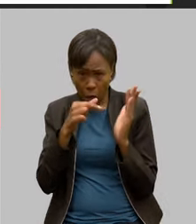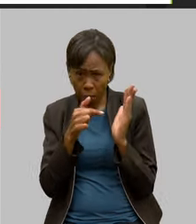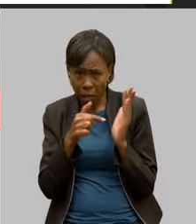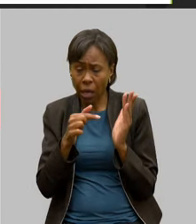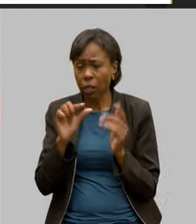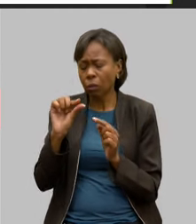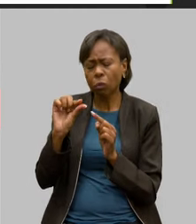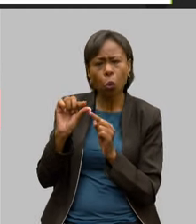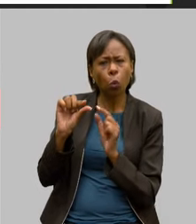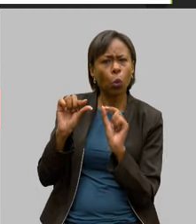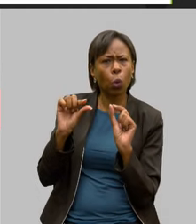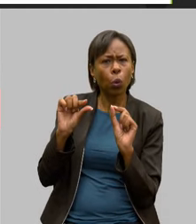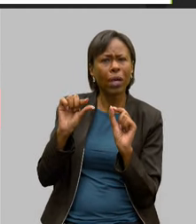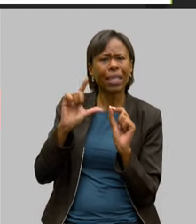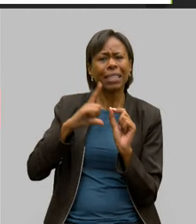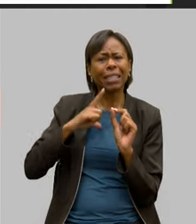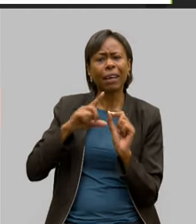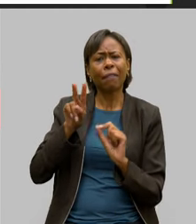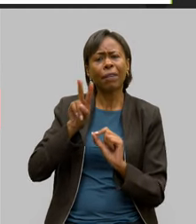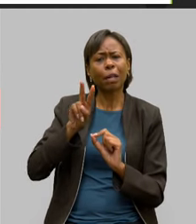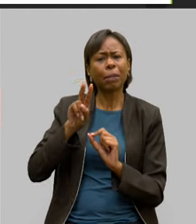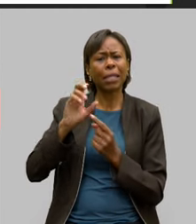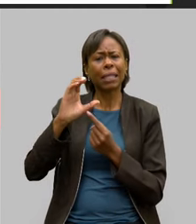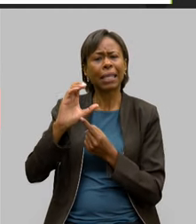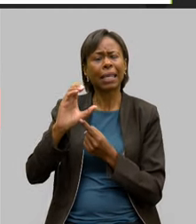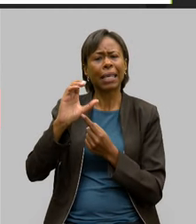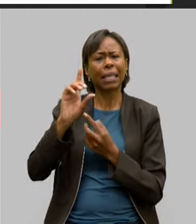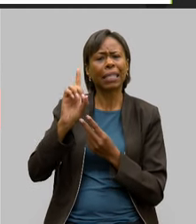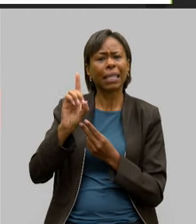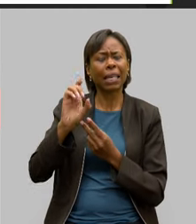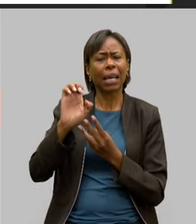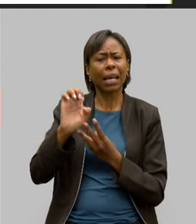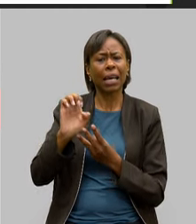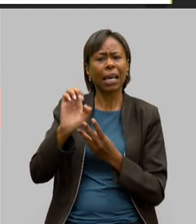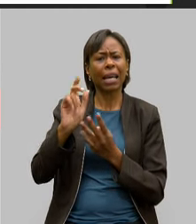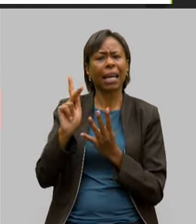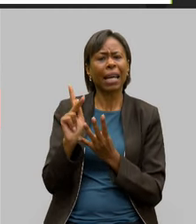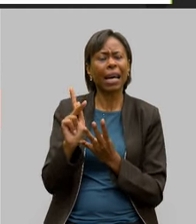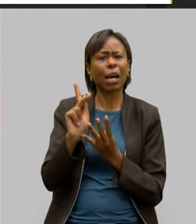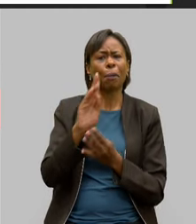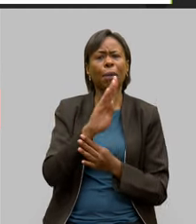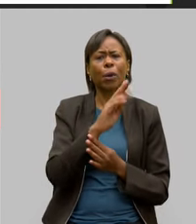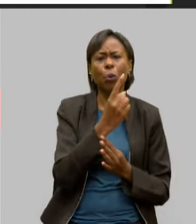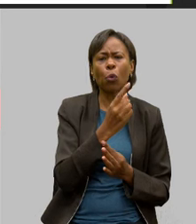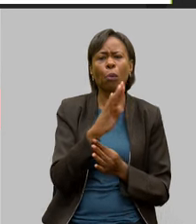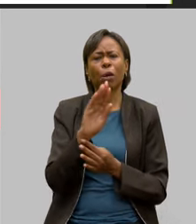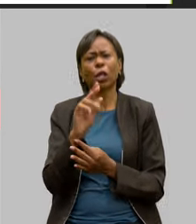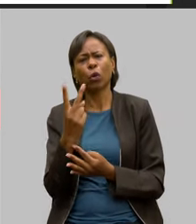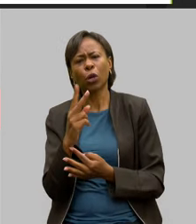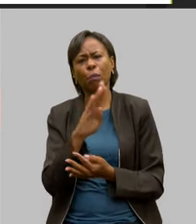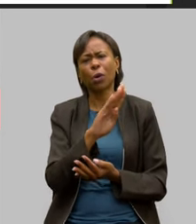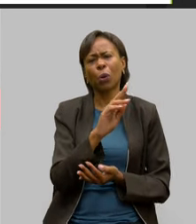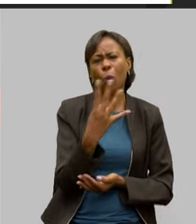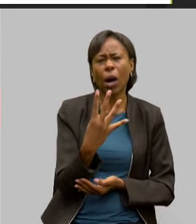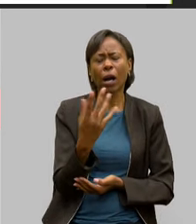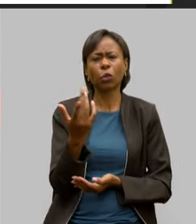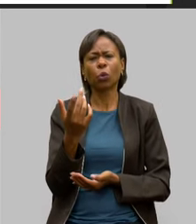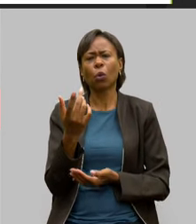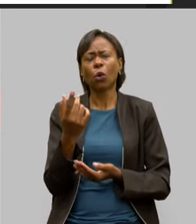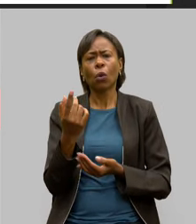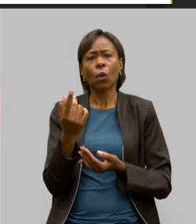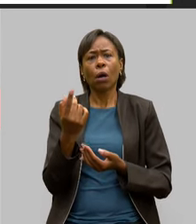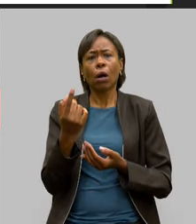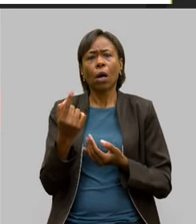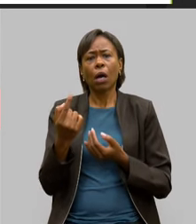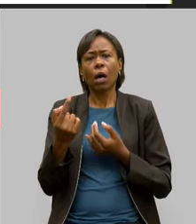semente vitamina C D e k a B1 B2 B3 B4 antioxidantes a partir